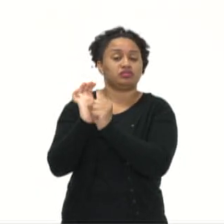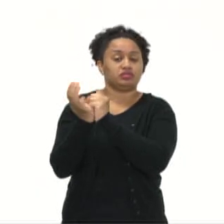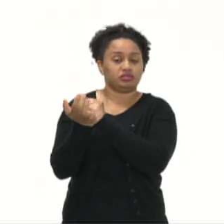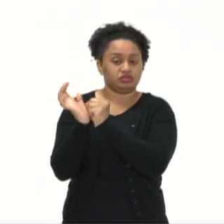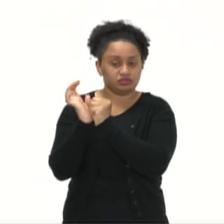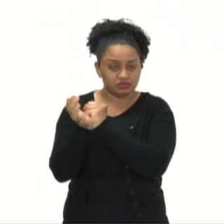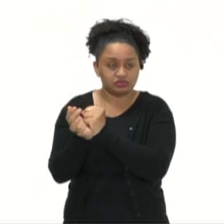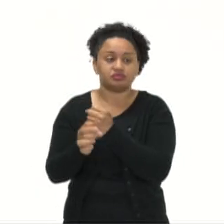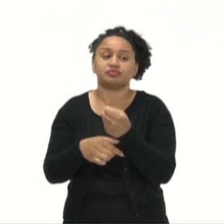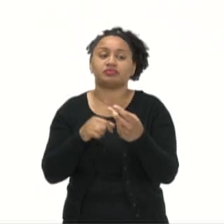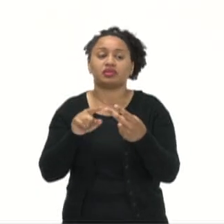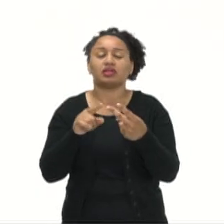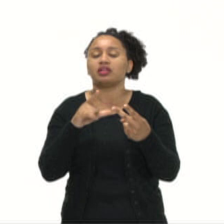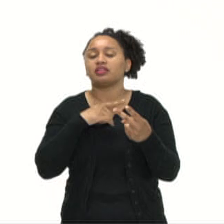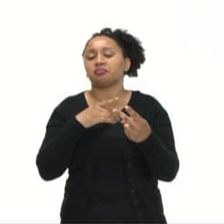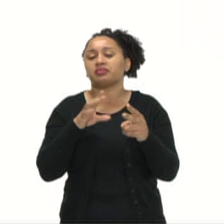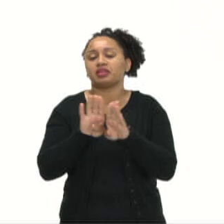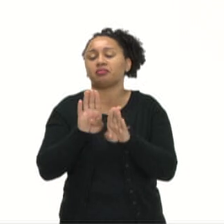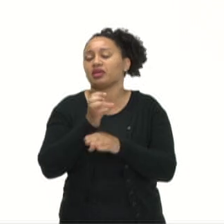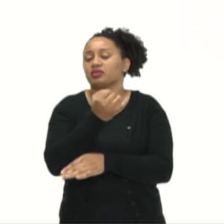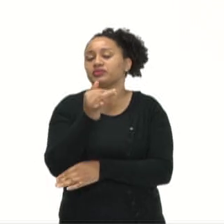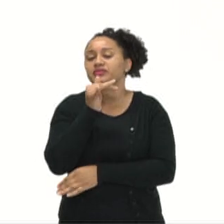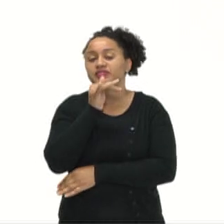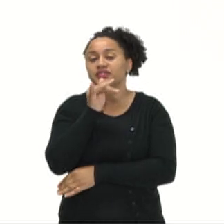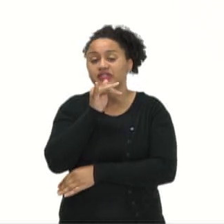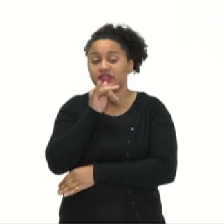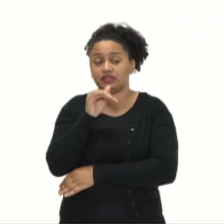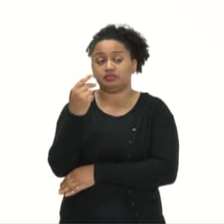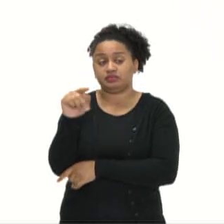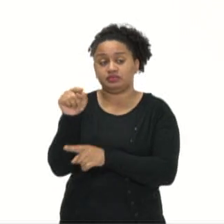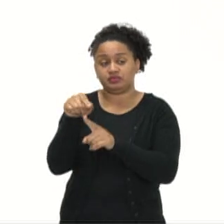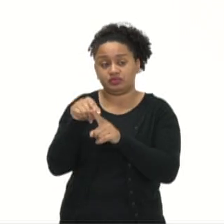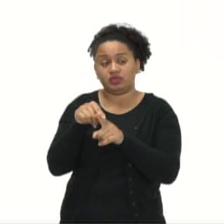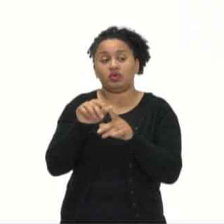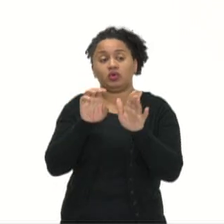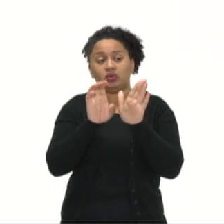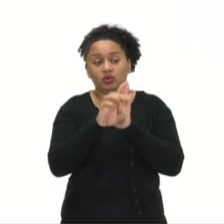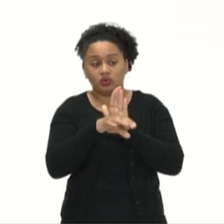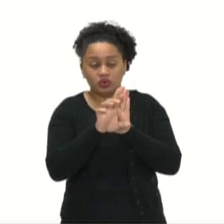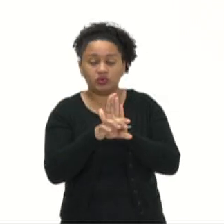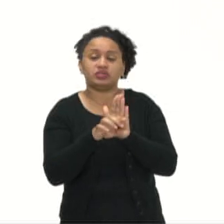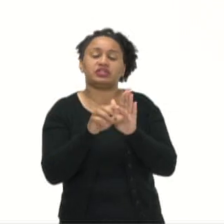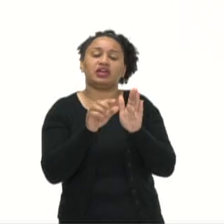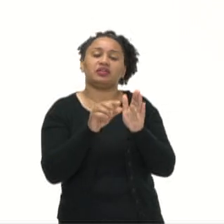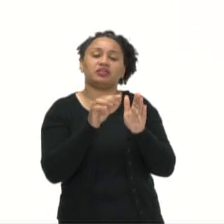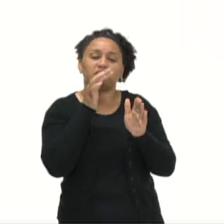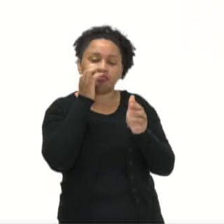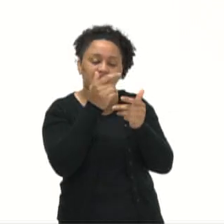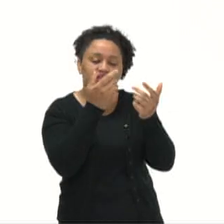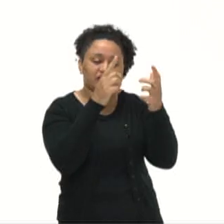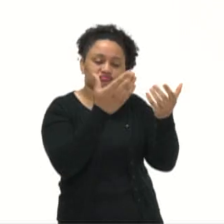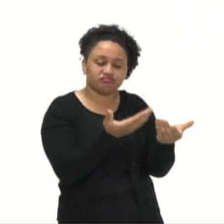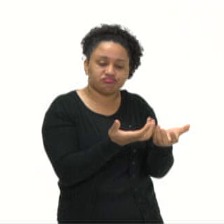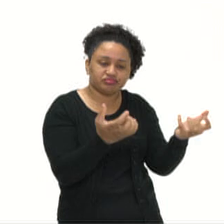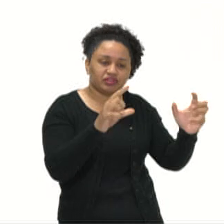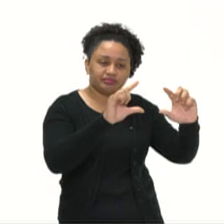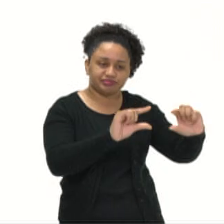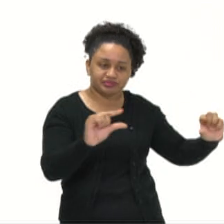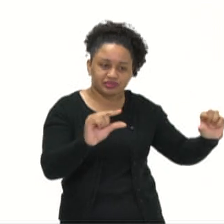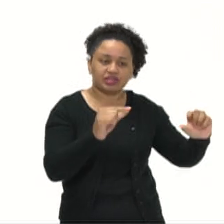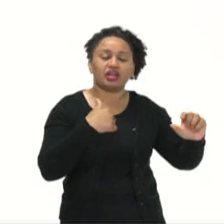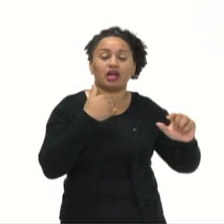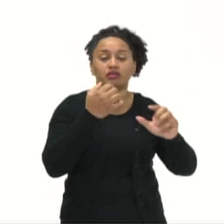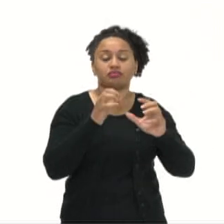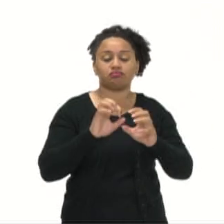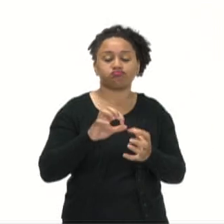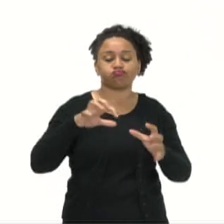angiospermas, alguns exemplos de angiospermas, o conceito de plantas herbáceas, o conceito de plantas arbustivas,